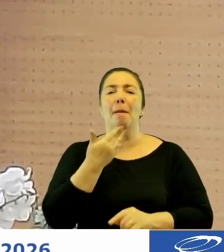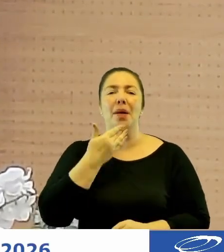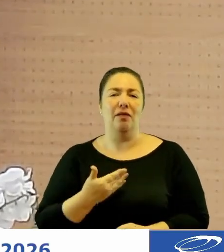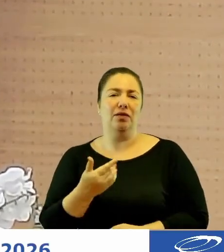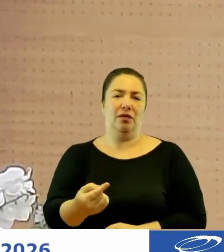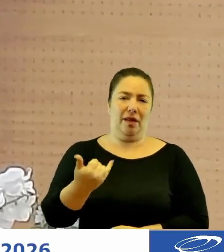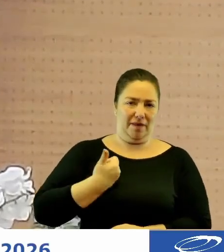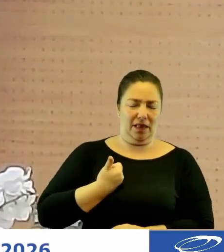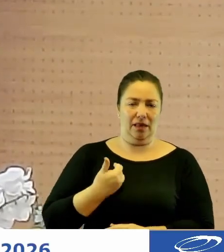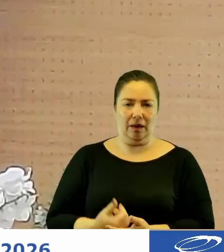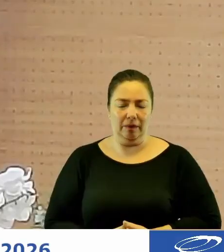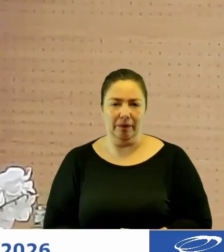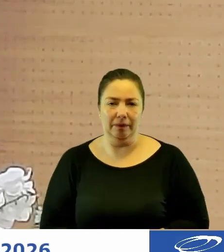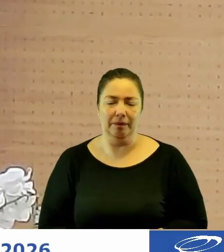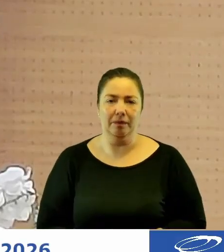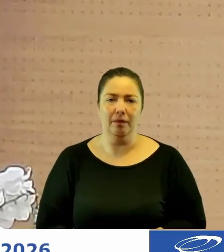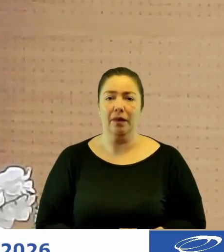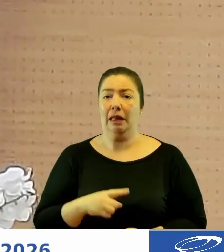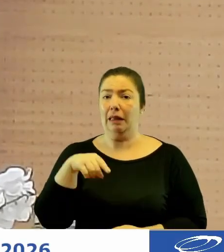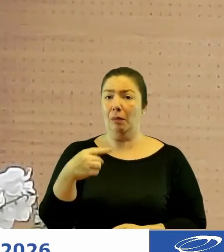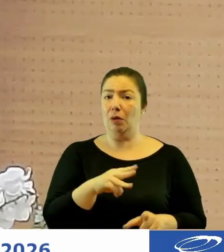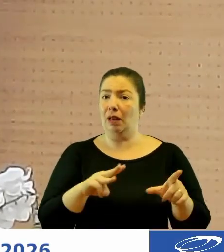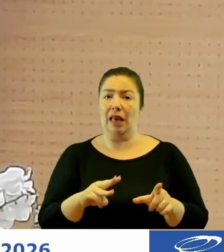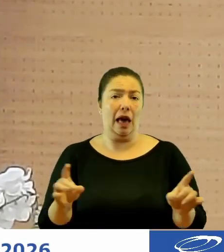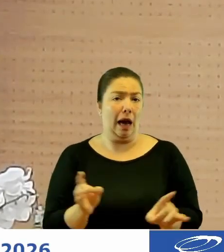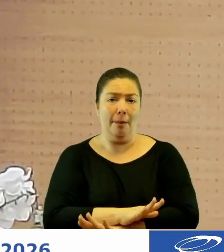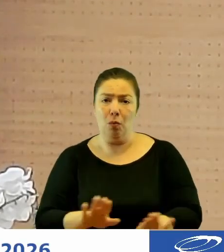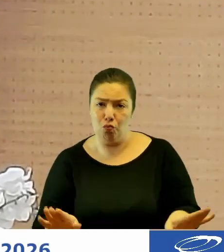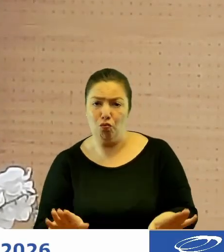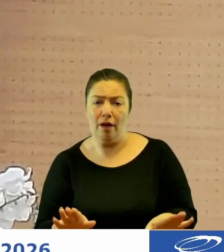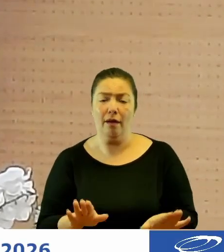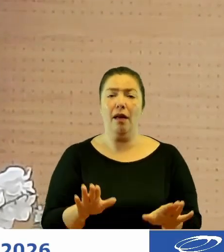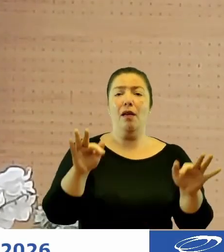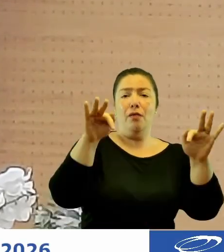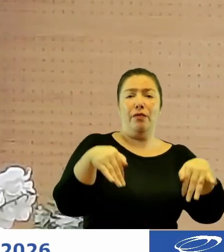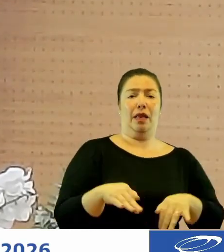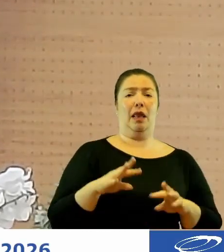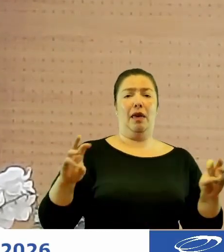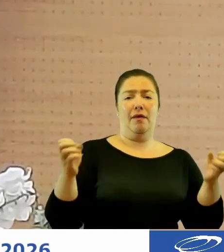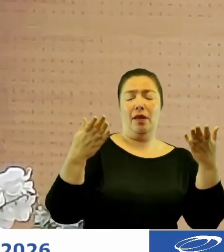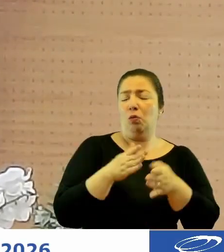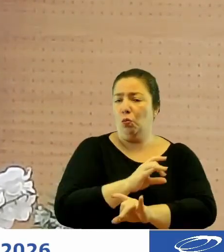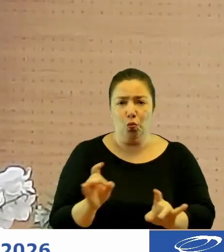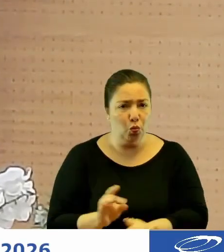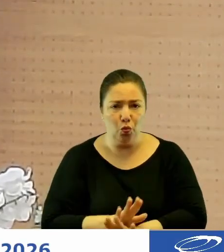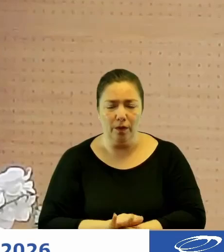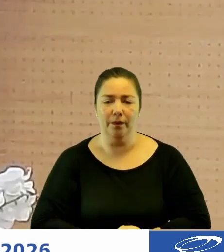links ficam inativados após o término da sessão. Então, por favor, tirem um tempinho para registrar a presença, é bem